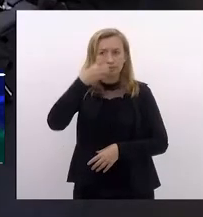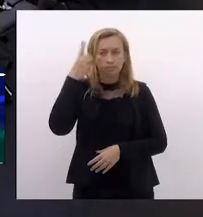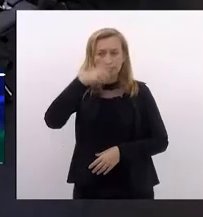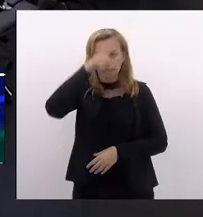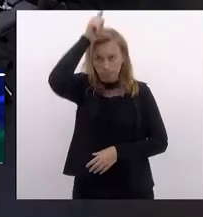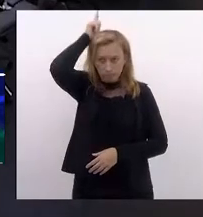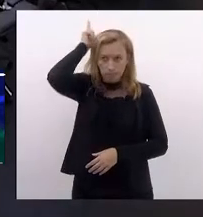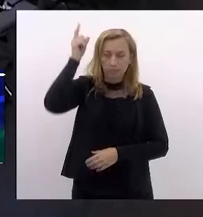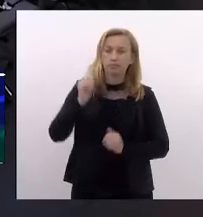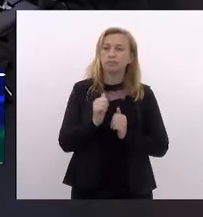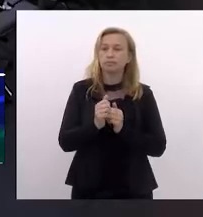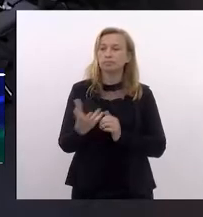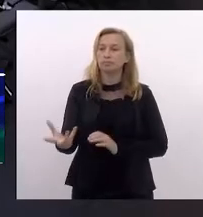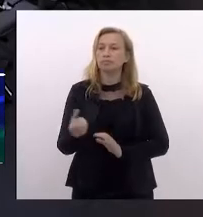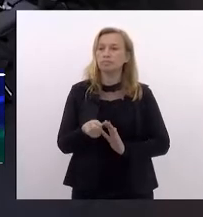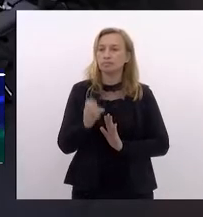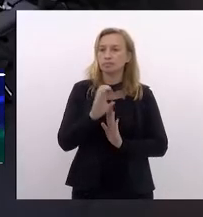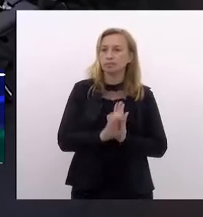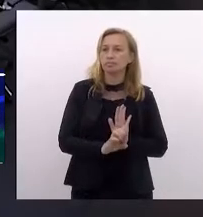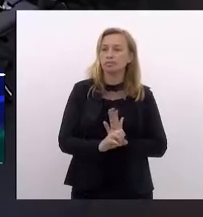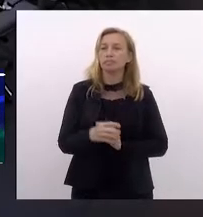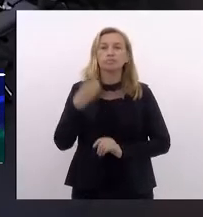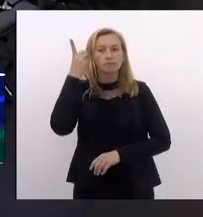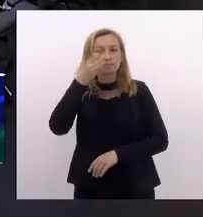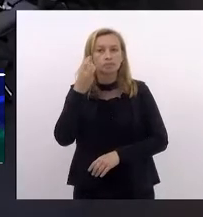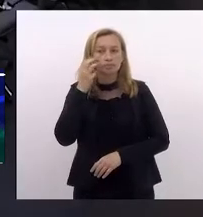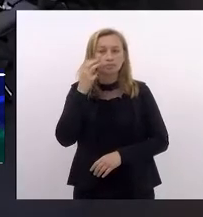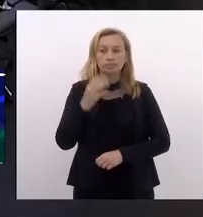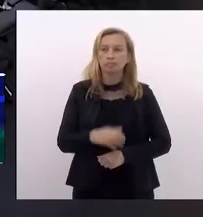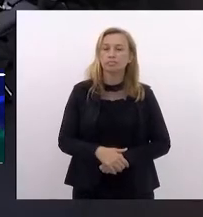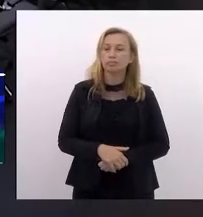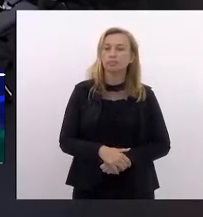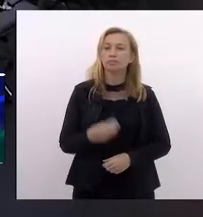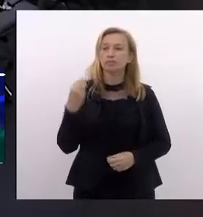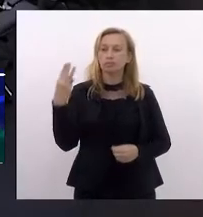Paulo a correndo as emendas e subemendas